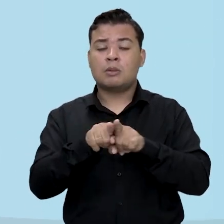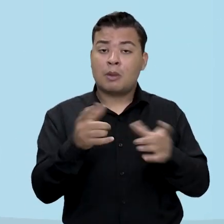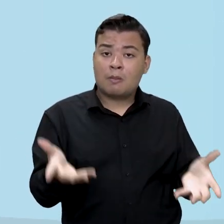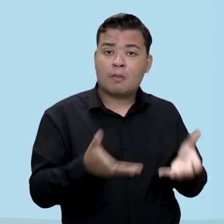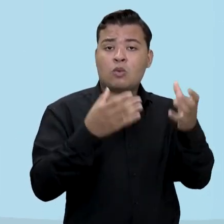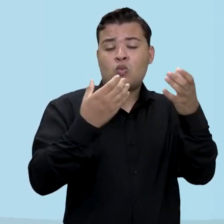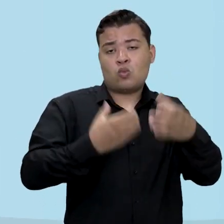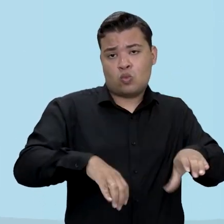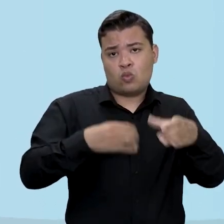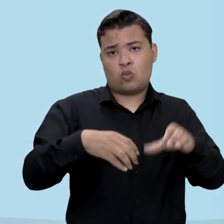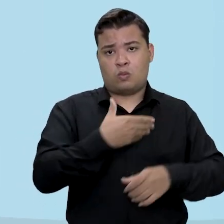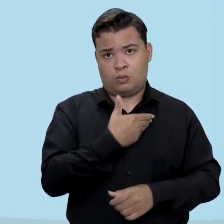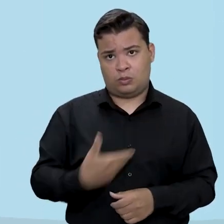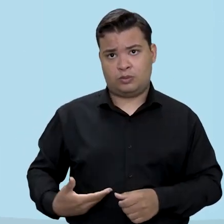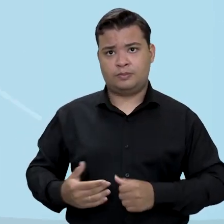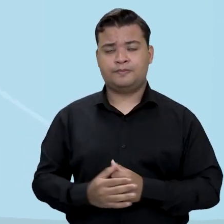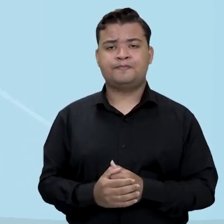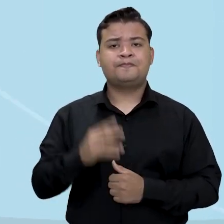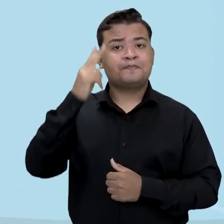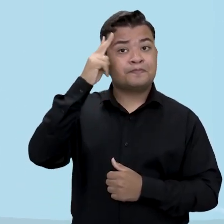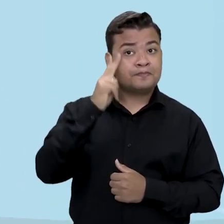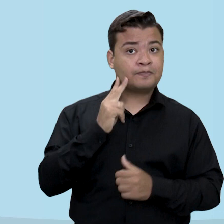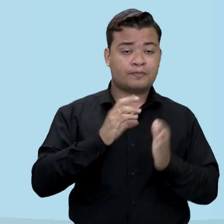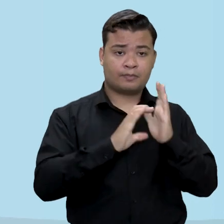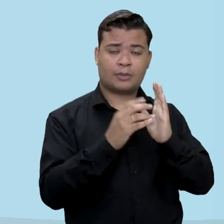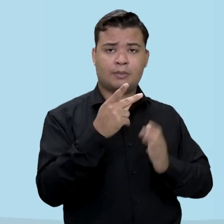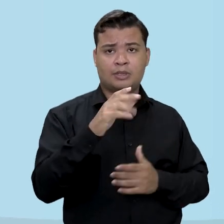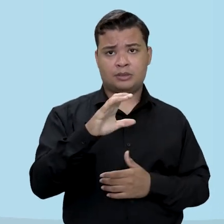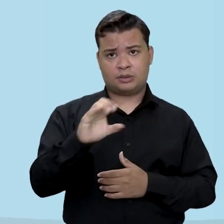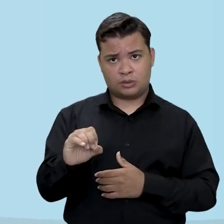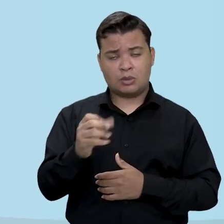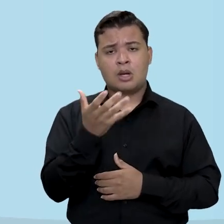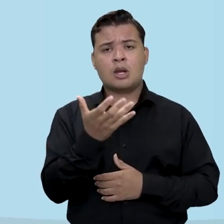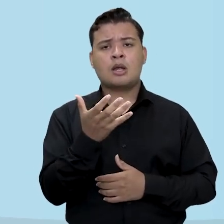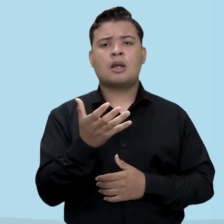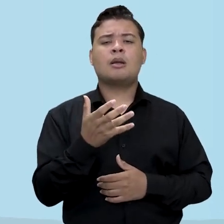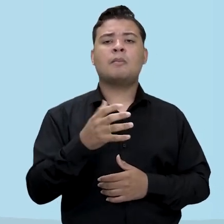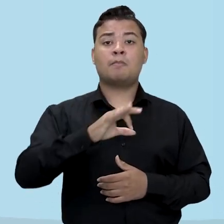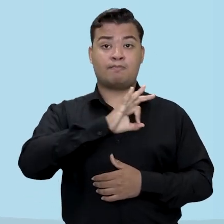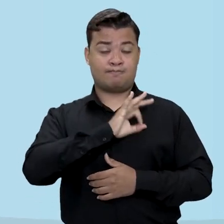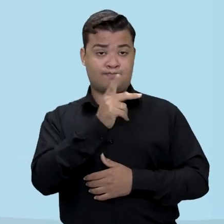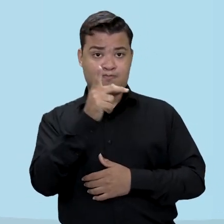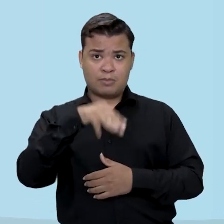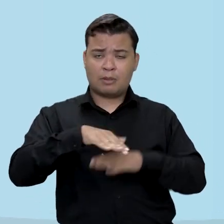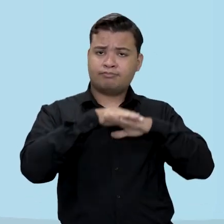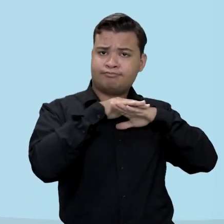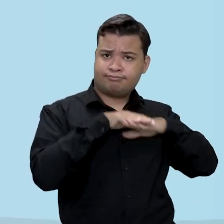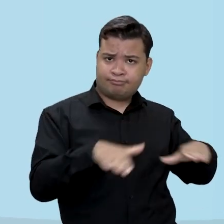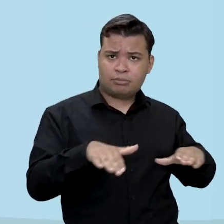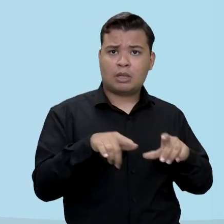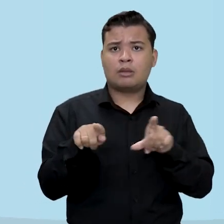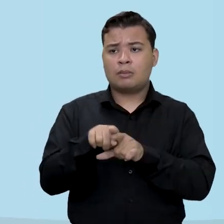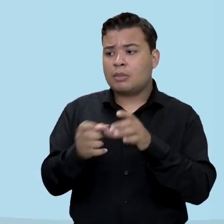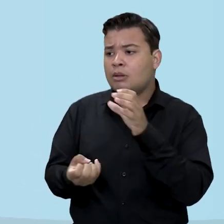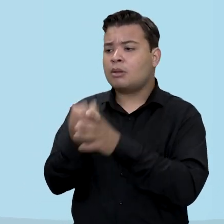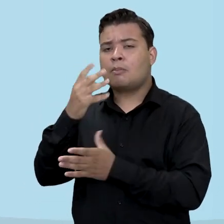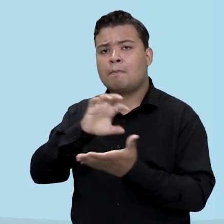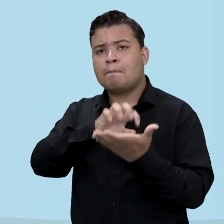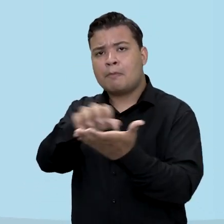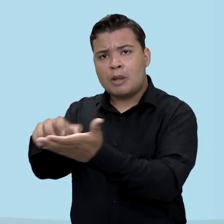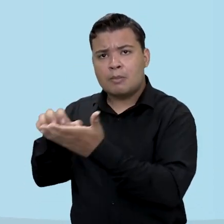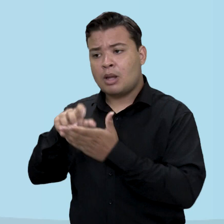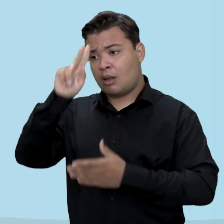concursos públicos Vinícius paixão do pco pretende dissolver a polícia militar e formar